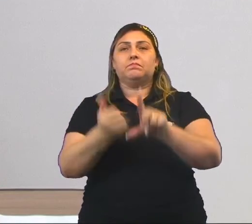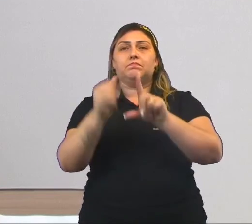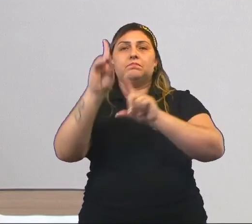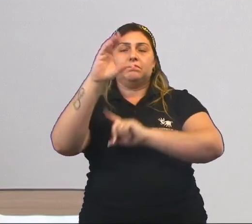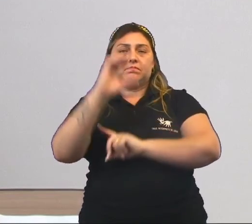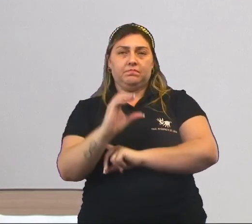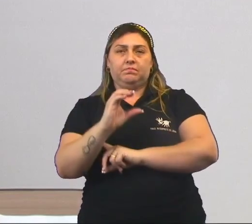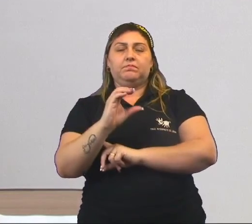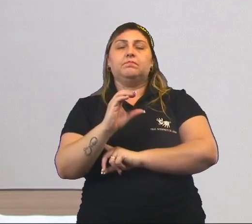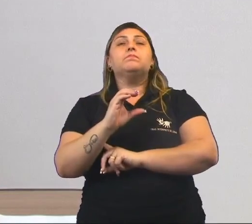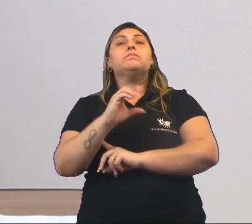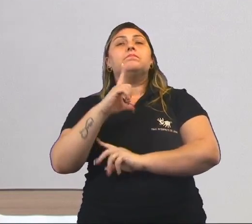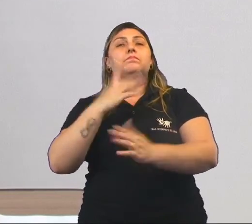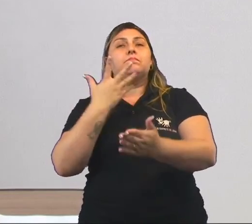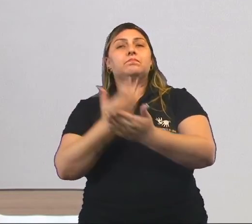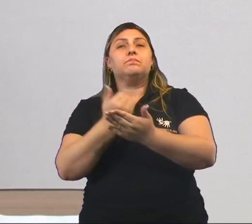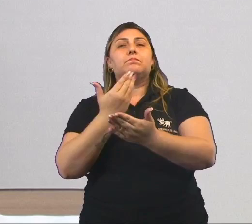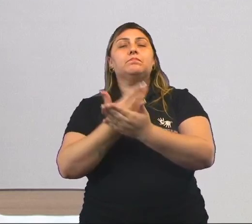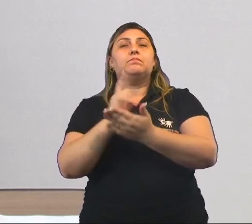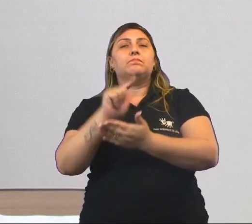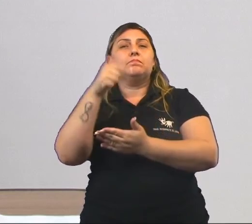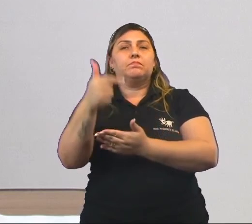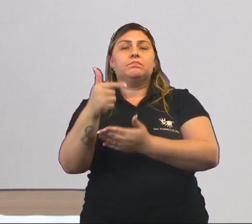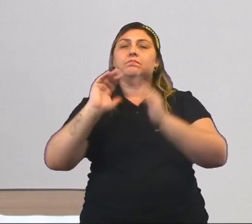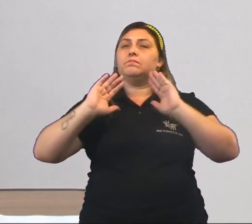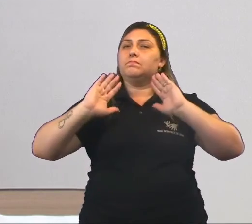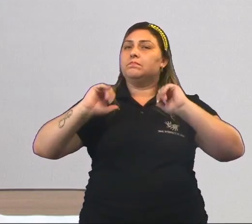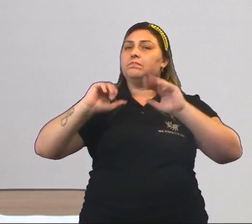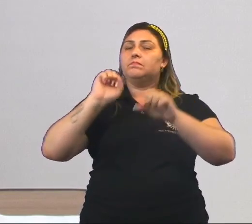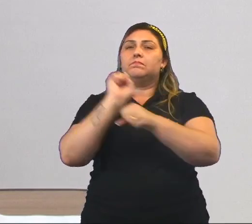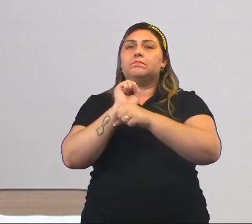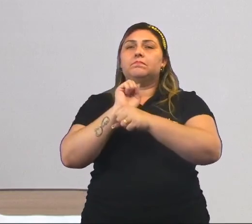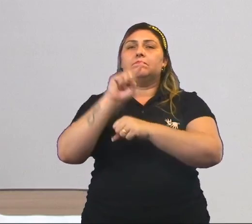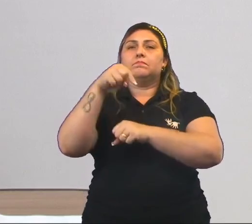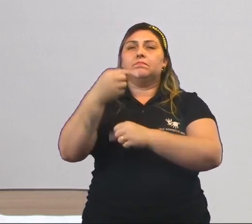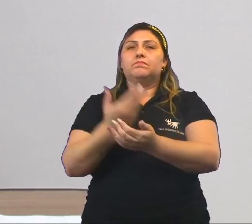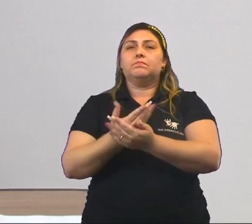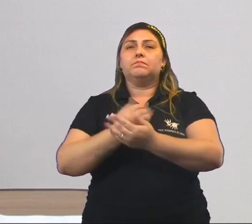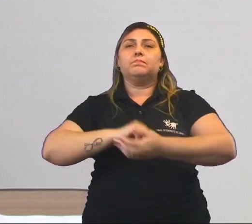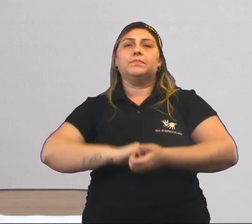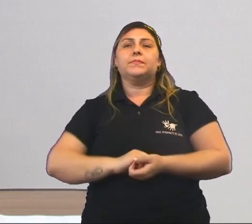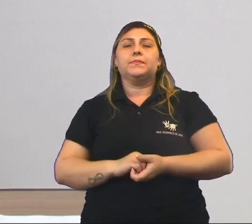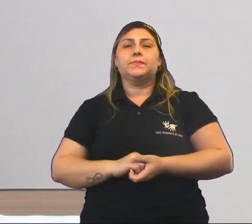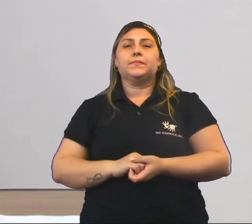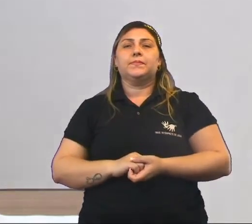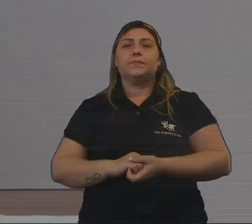plataforma Eduque para você ter acesso a essa aula e muitas outras. Te aguardo na próxima. Tchau, tchau.